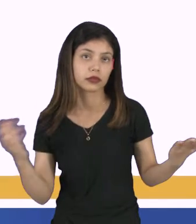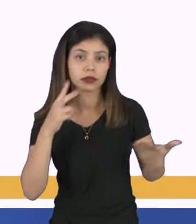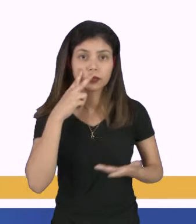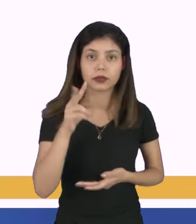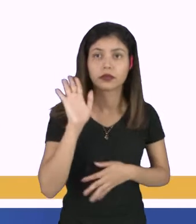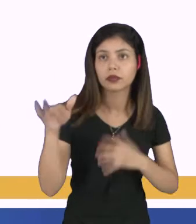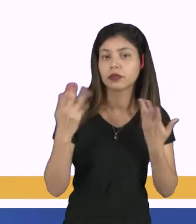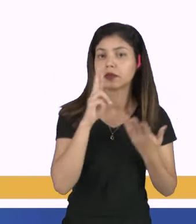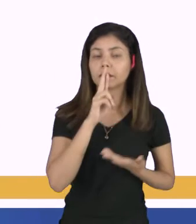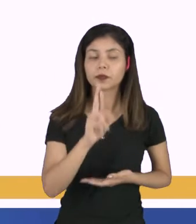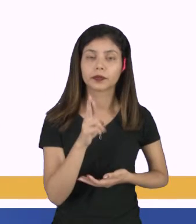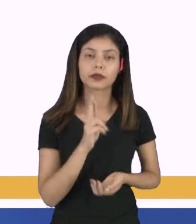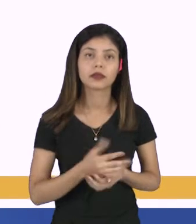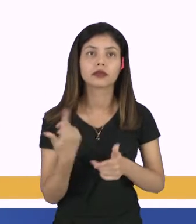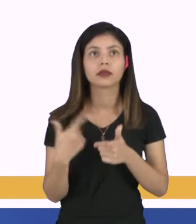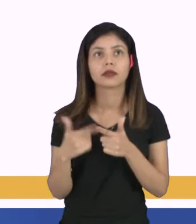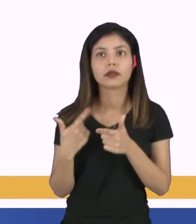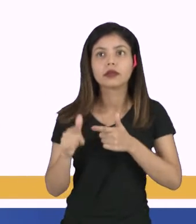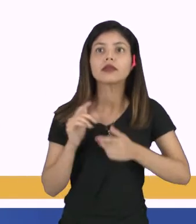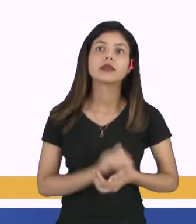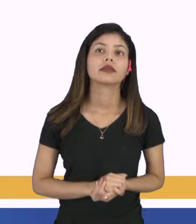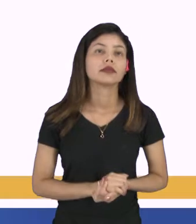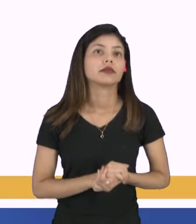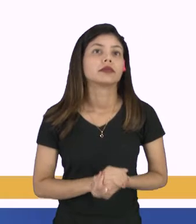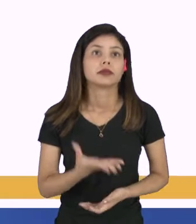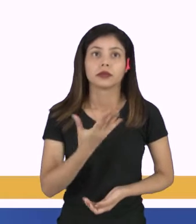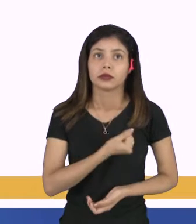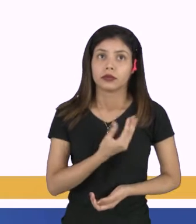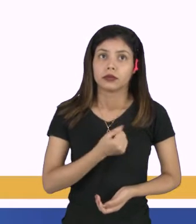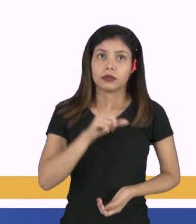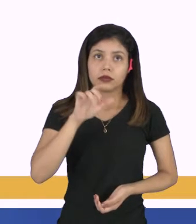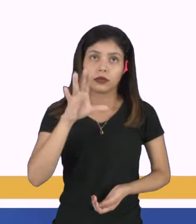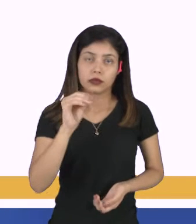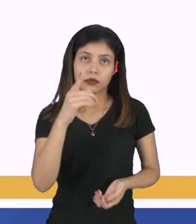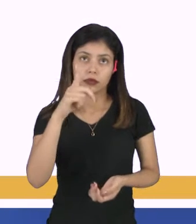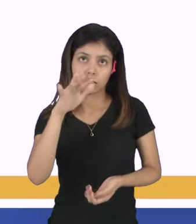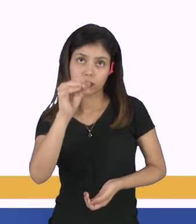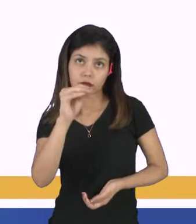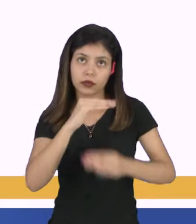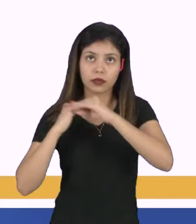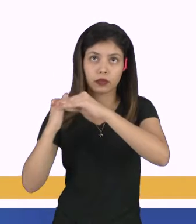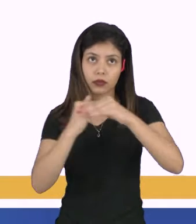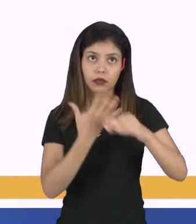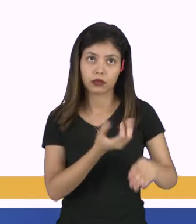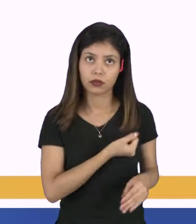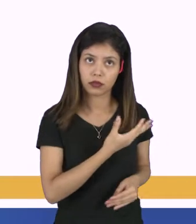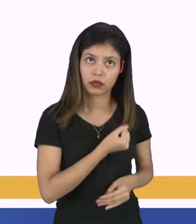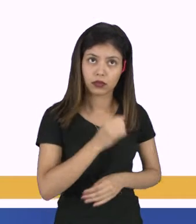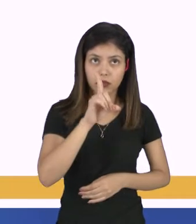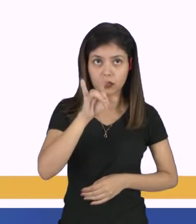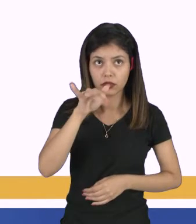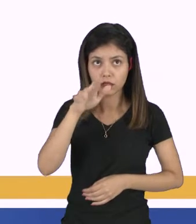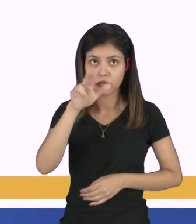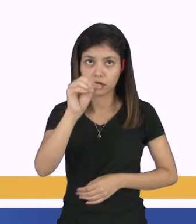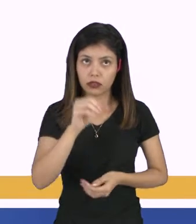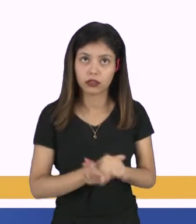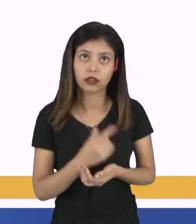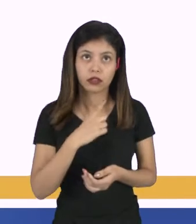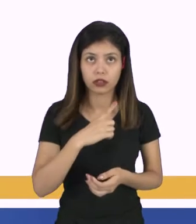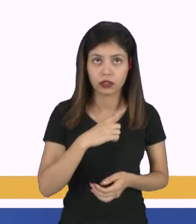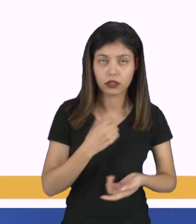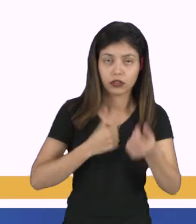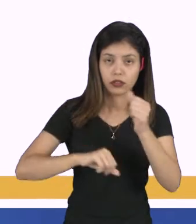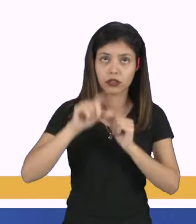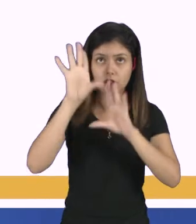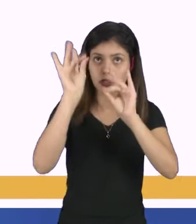vamos ver qual vai ser a resposta desse problema. Gente, o número de lados de um polígono convexo ele é igual ao número de diagonais